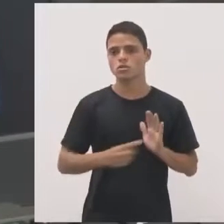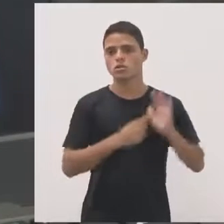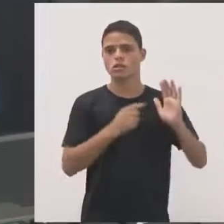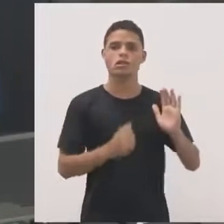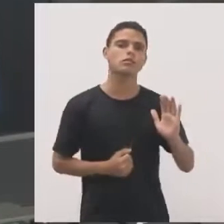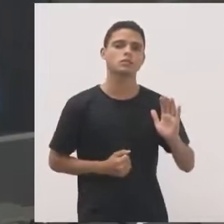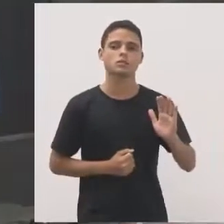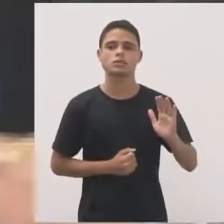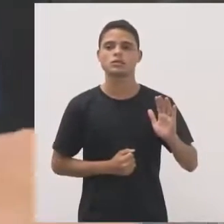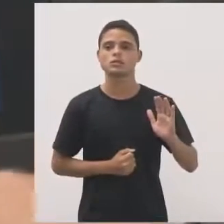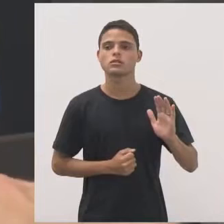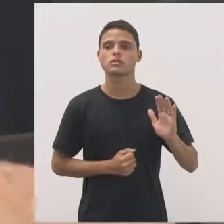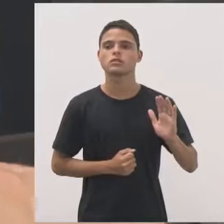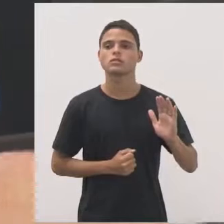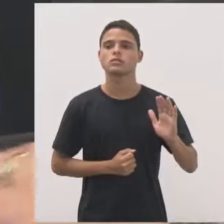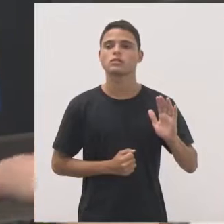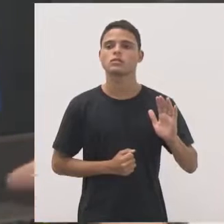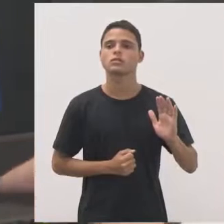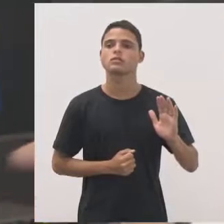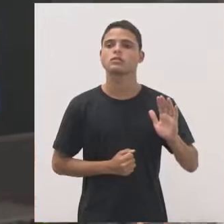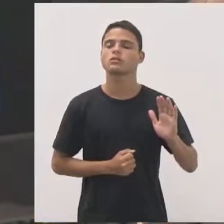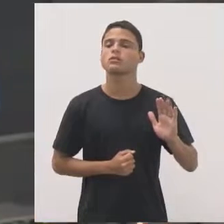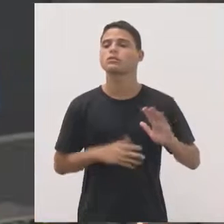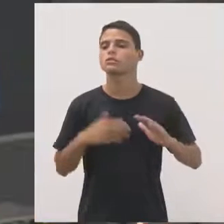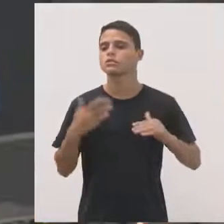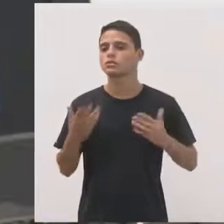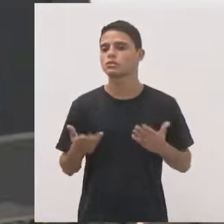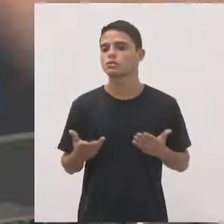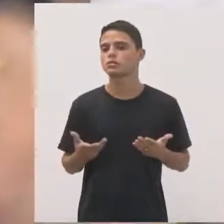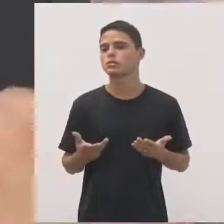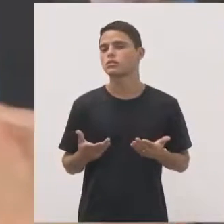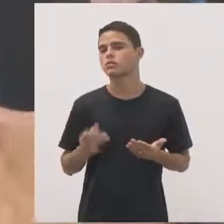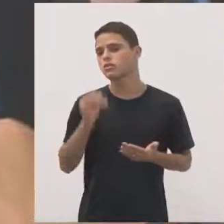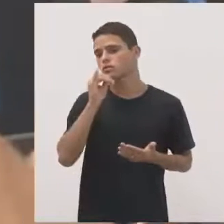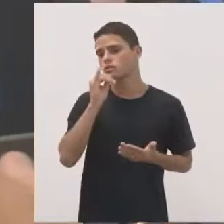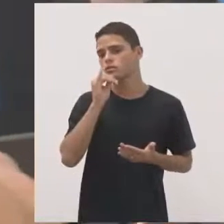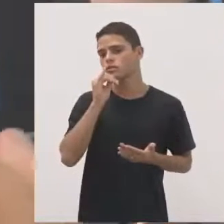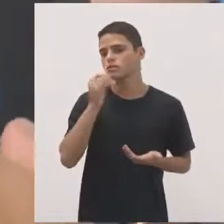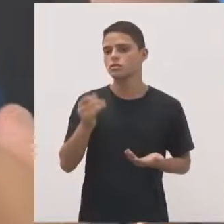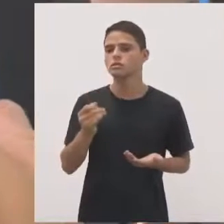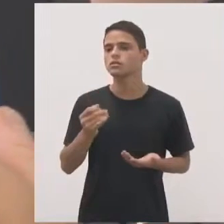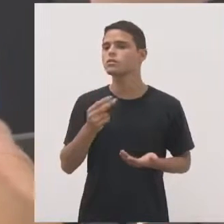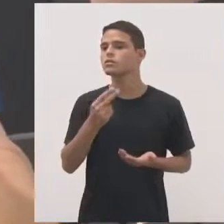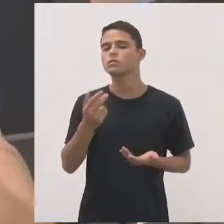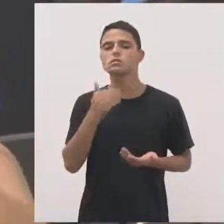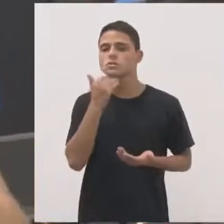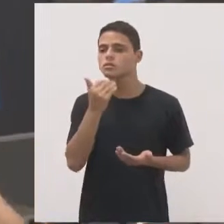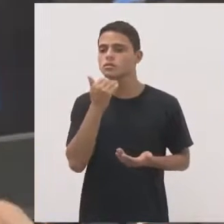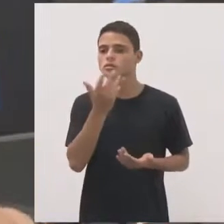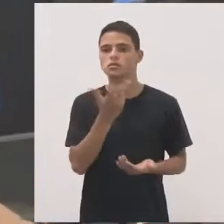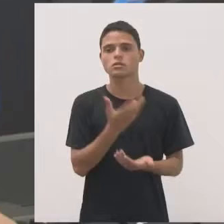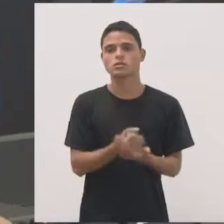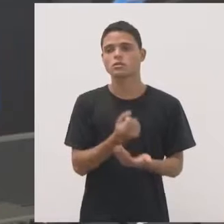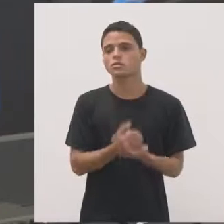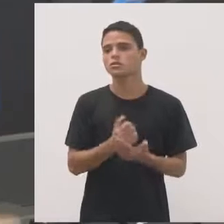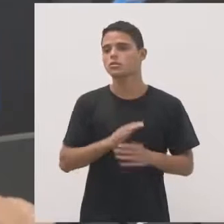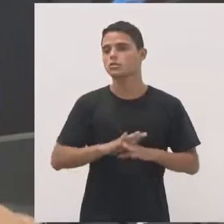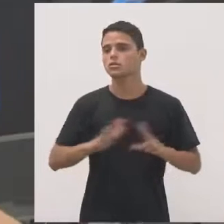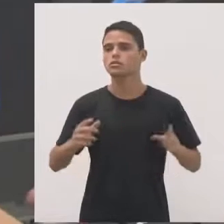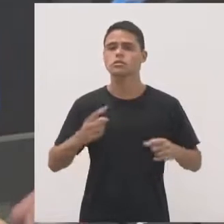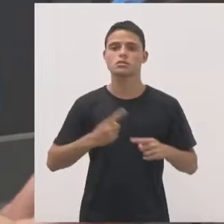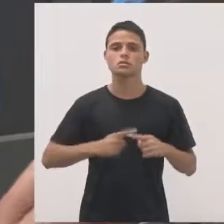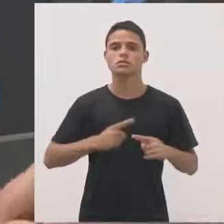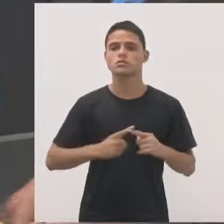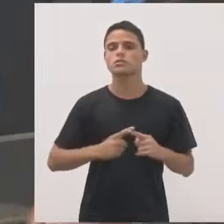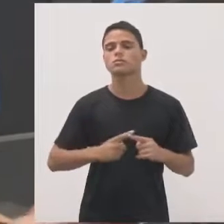conectar. Então, na verdade, não adianta nem... Por exemplo, o problema não é nem só instalar nesse caso, né, Felipe? Porque eu poderia